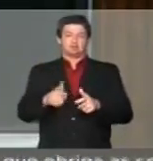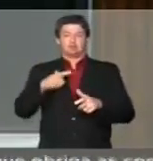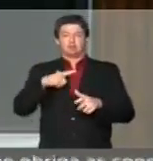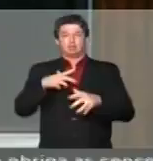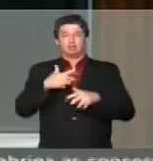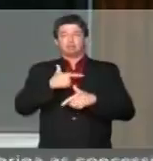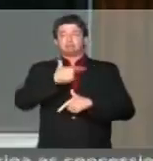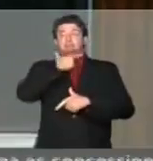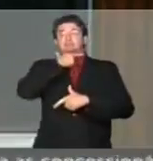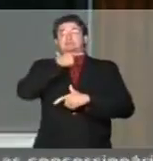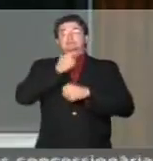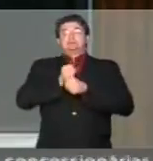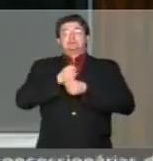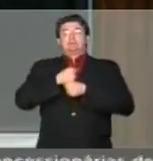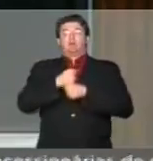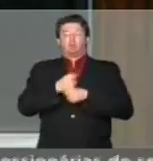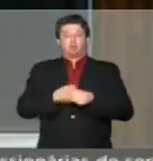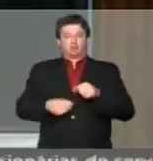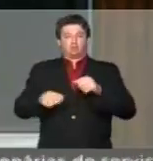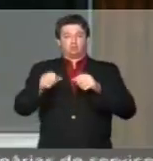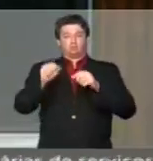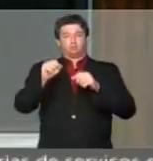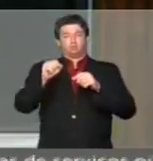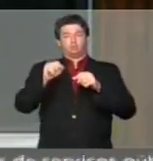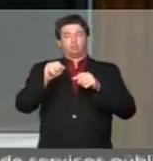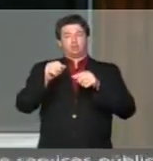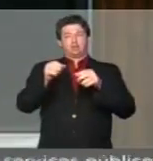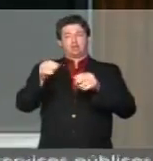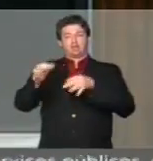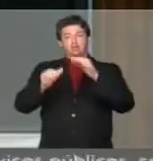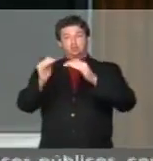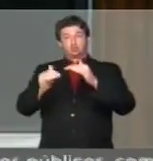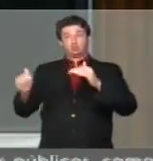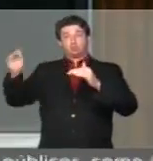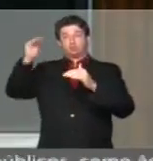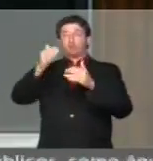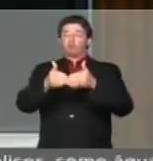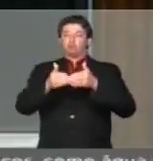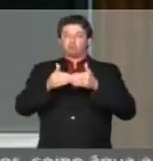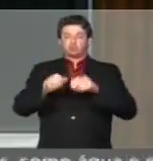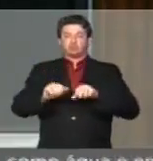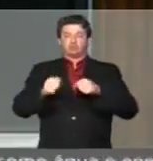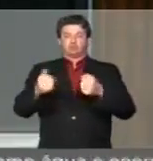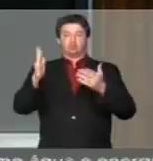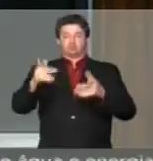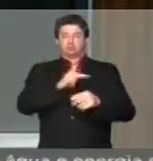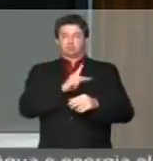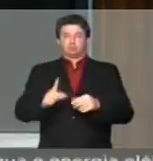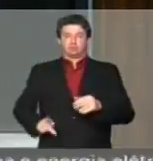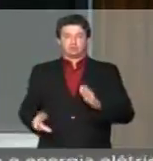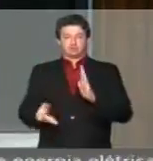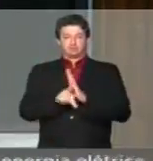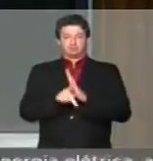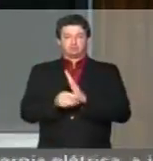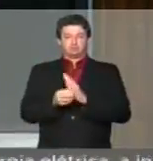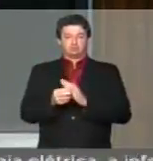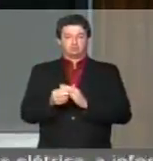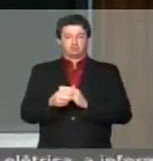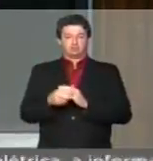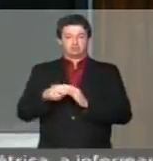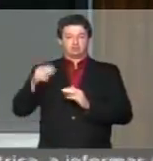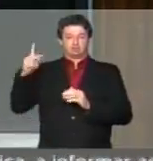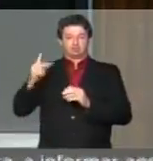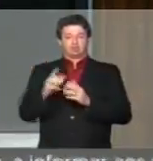estrangulamento dos tribunais superiores, que foi aqui pedida e defendida pelos presidentes daquelas cortes.